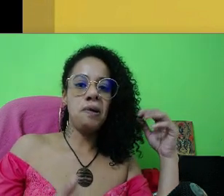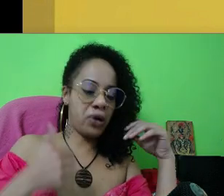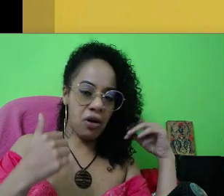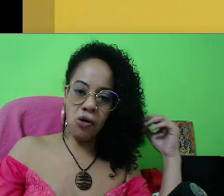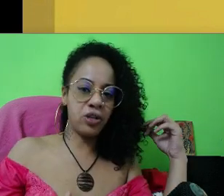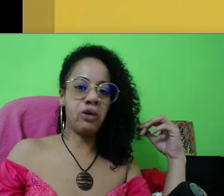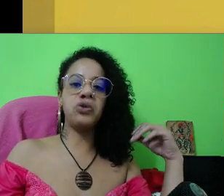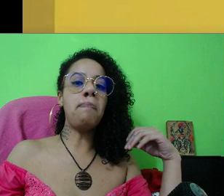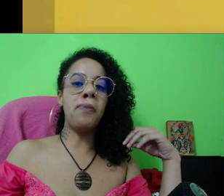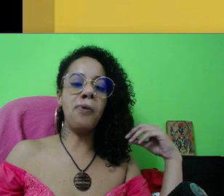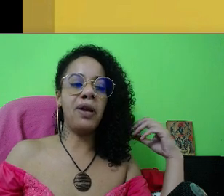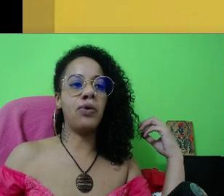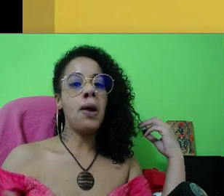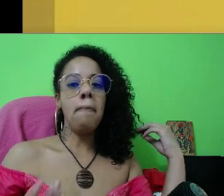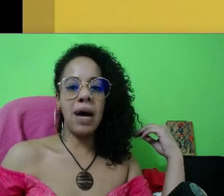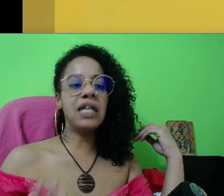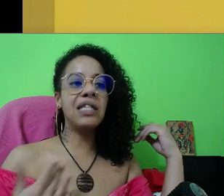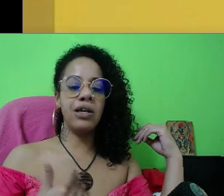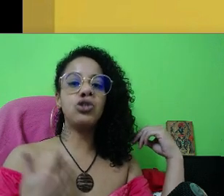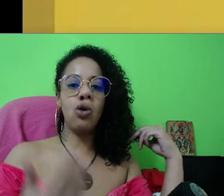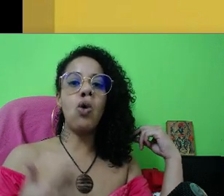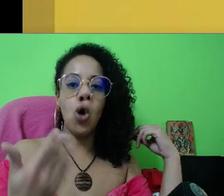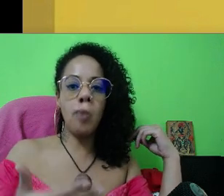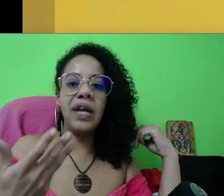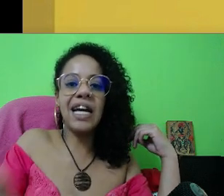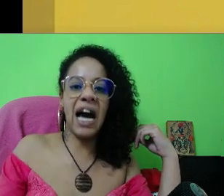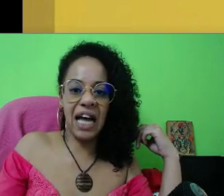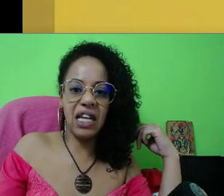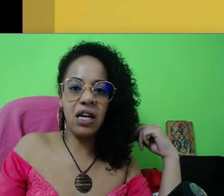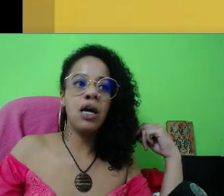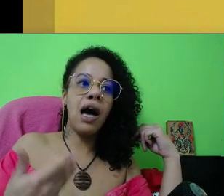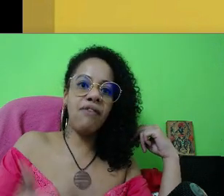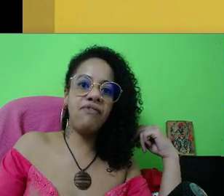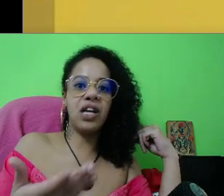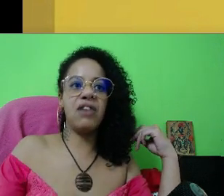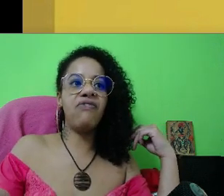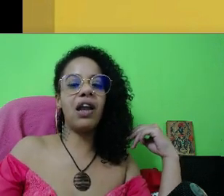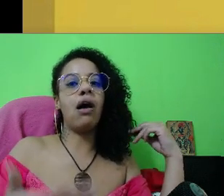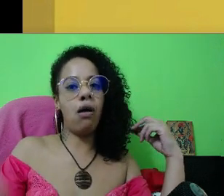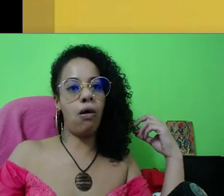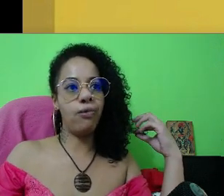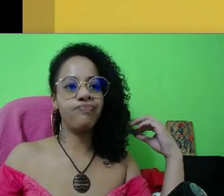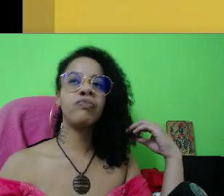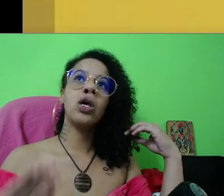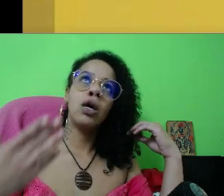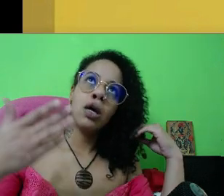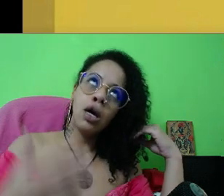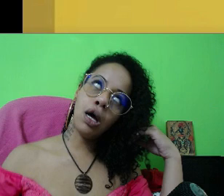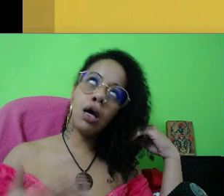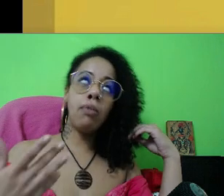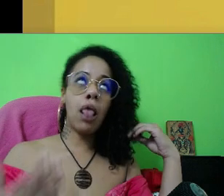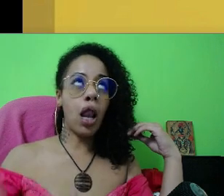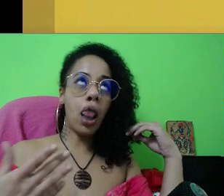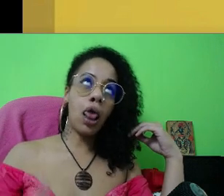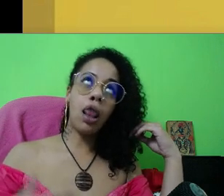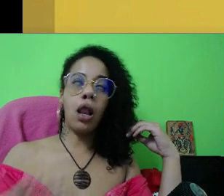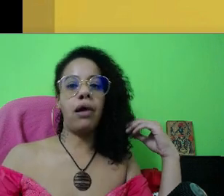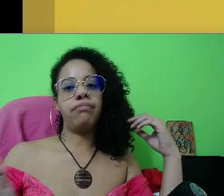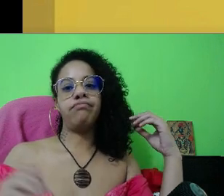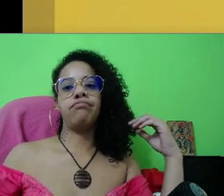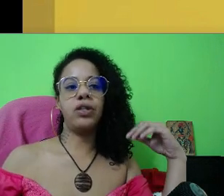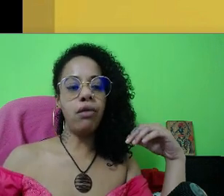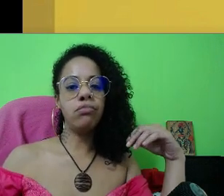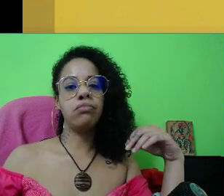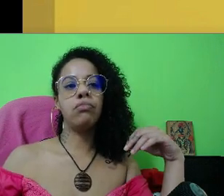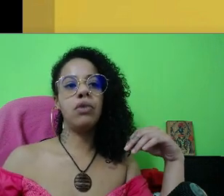porque o conteúdo é público mas aí eu sou obrigada a vir aqui falar ó lá